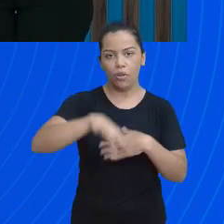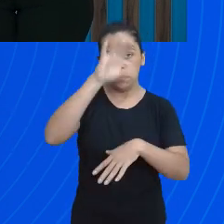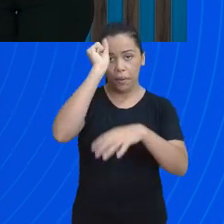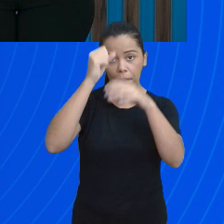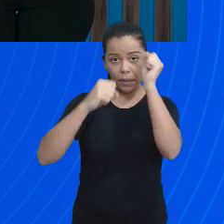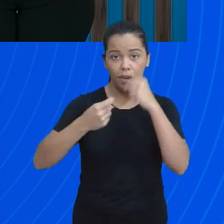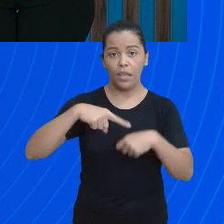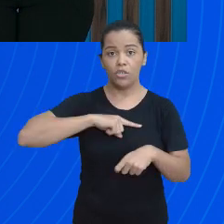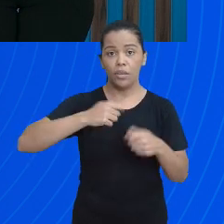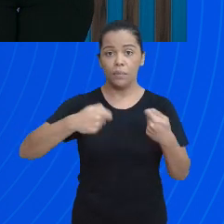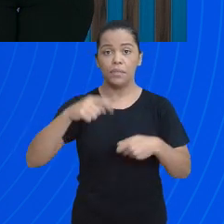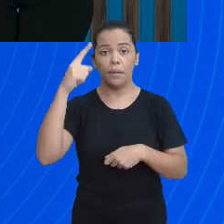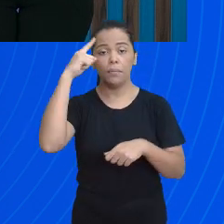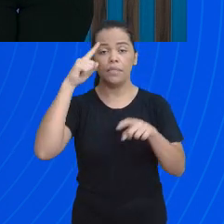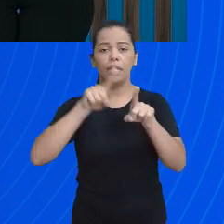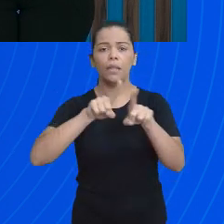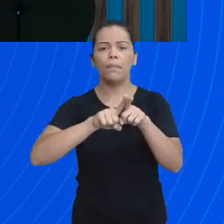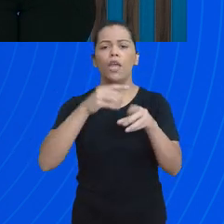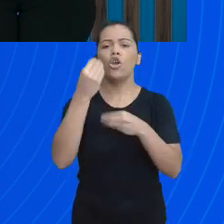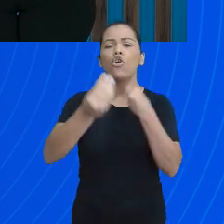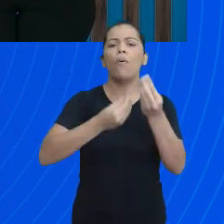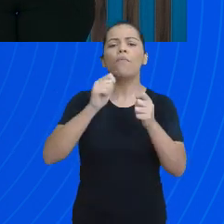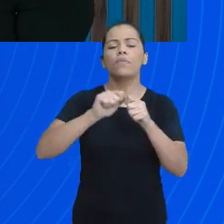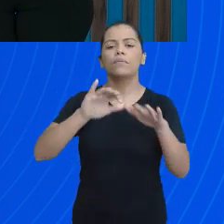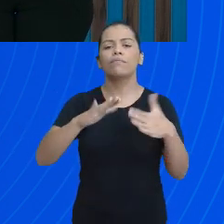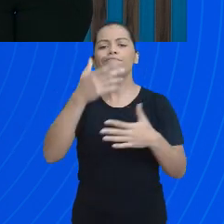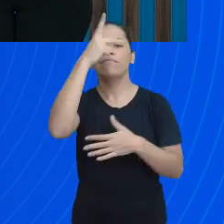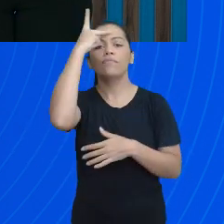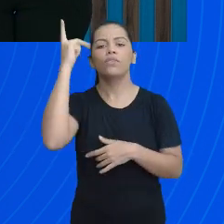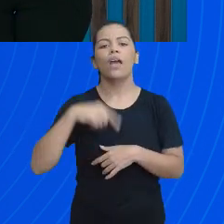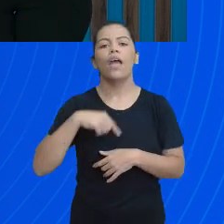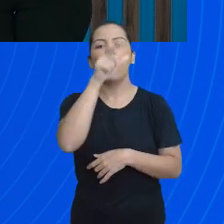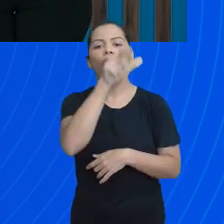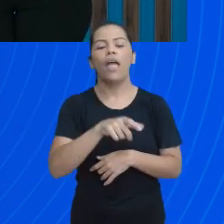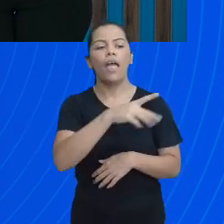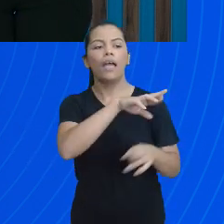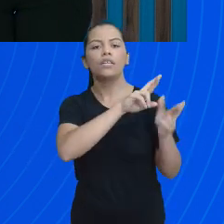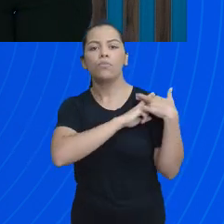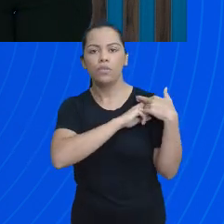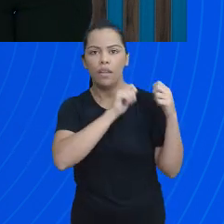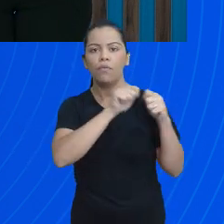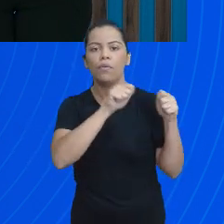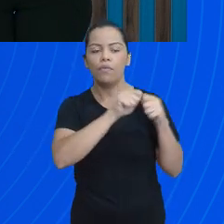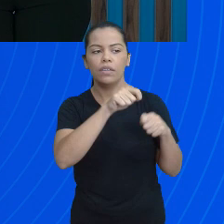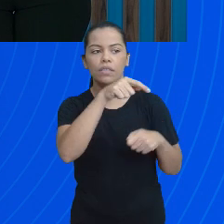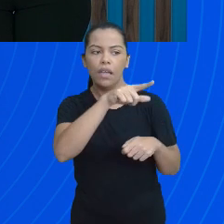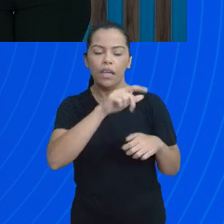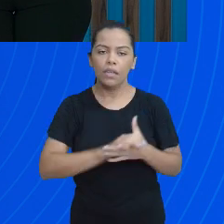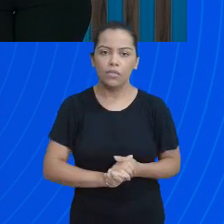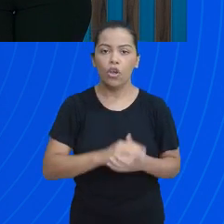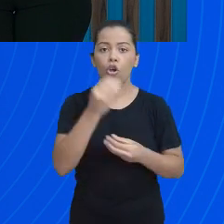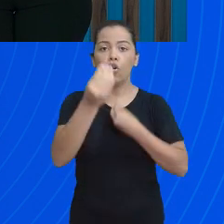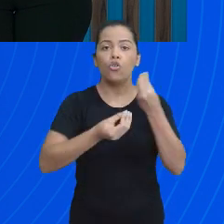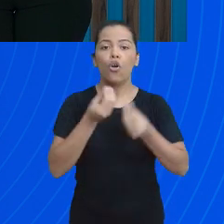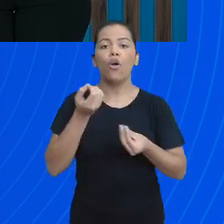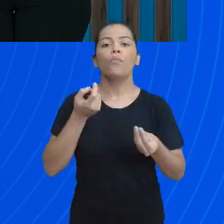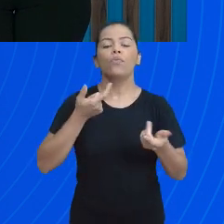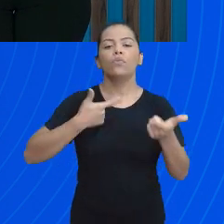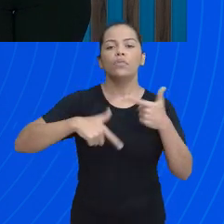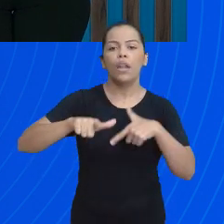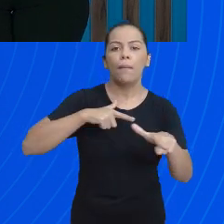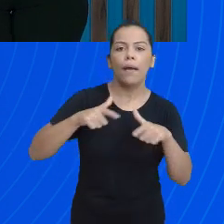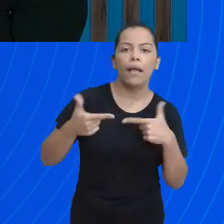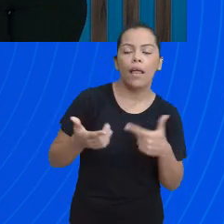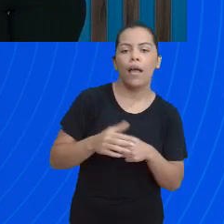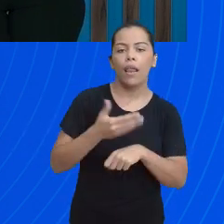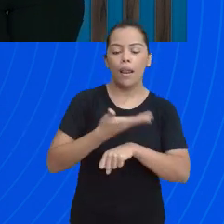precisa pensar como fazer isso. Quem é responsável por essas ações e como trabalhar essas competências que trazem bem-estar